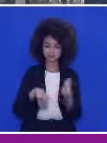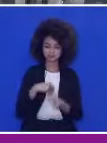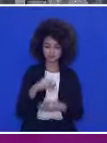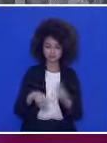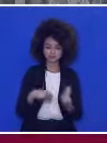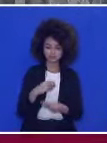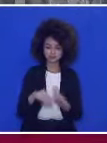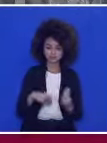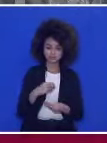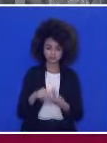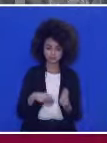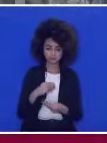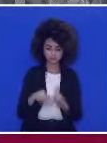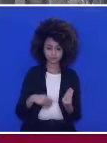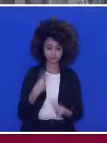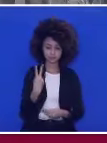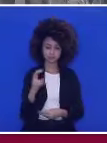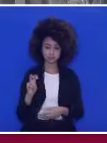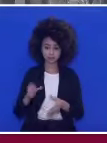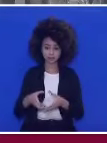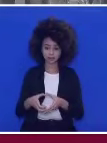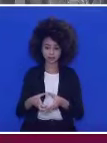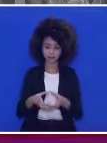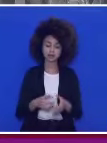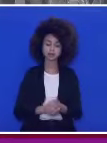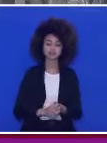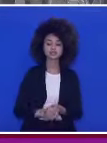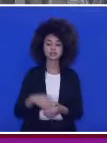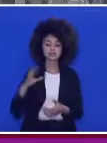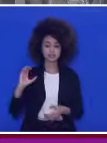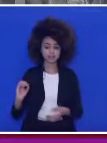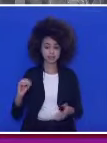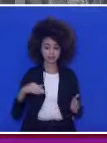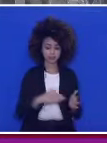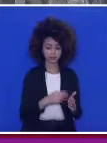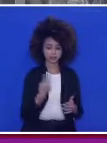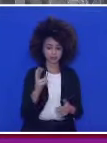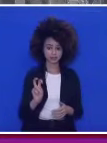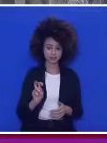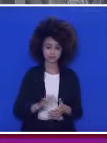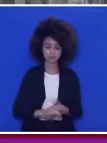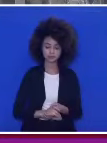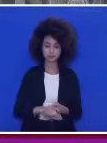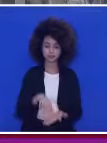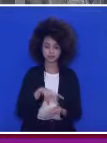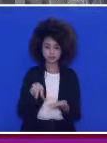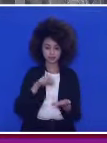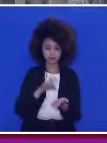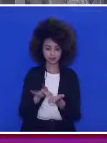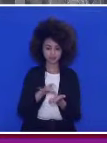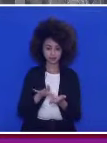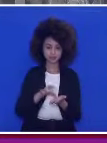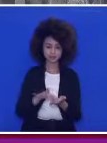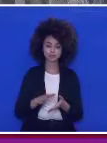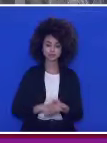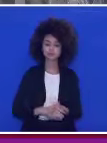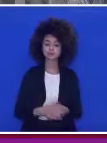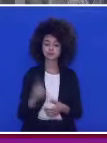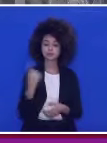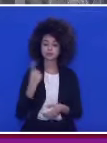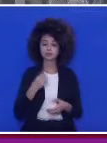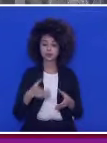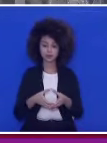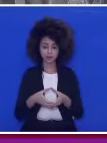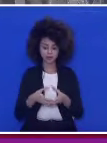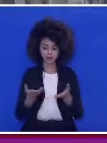Globo carregado, embaralhando 25 bolas numeradas de 01 a 25. Sorteio da Loto Fácil. O